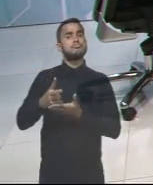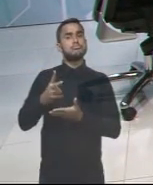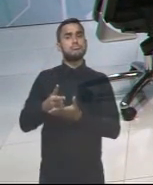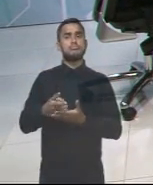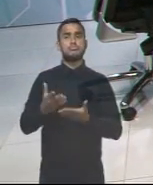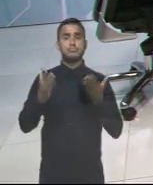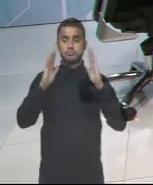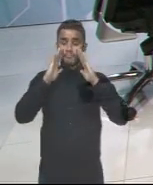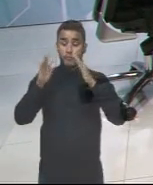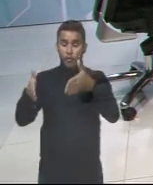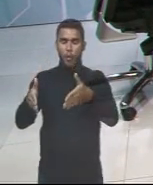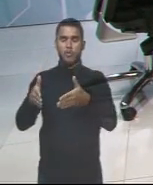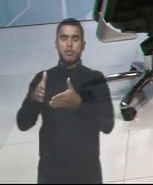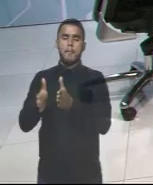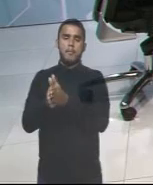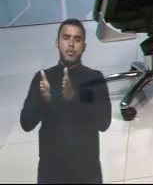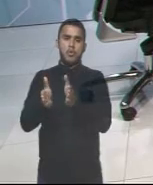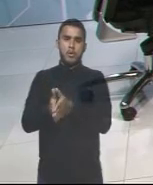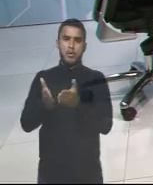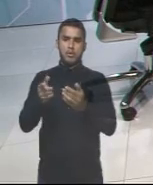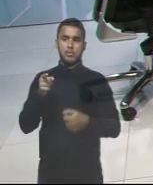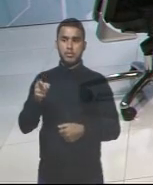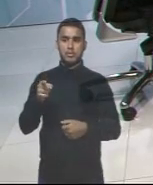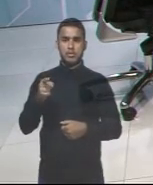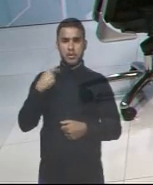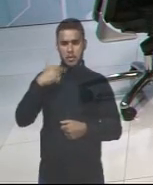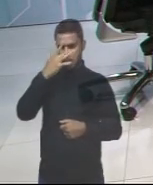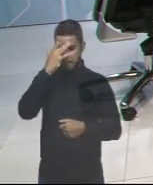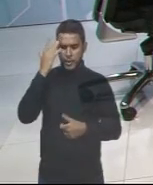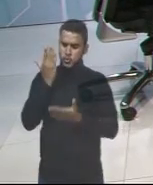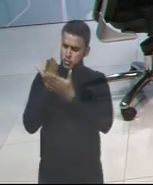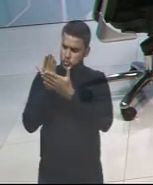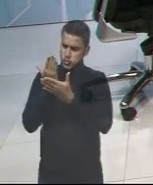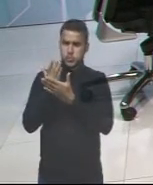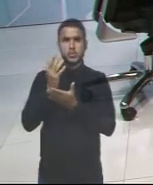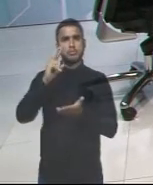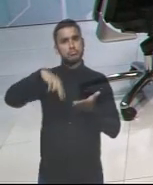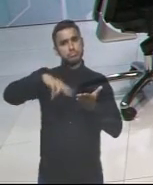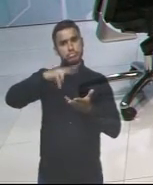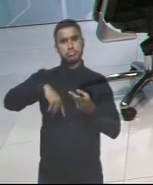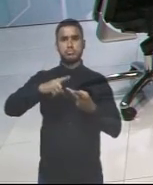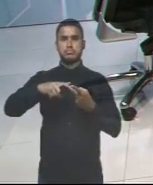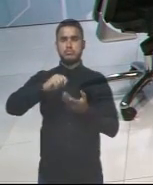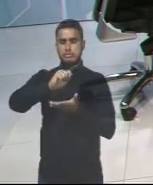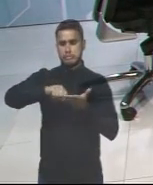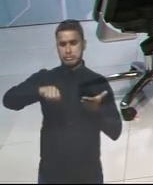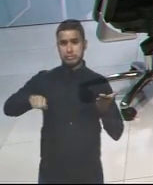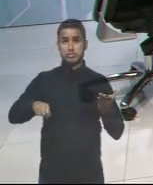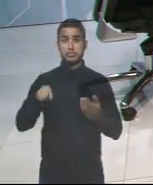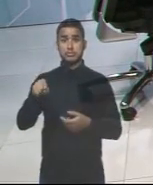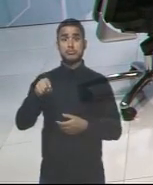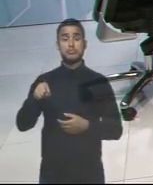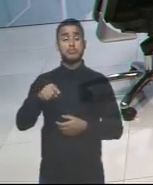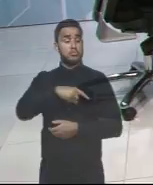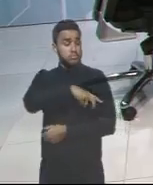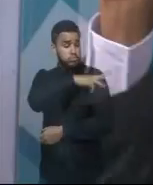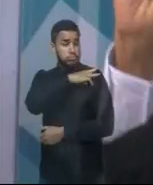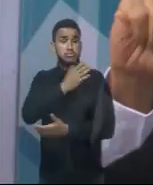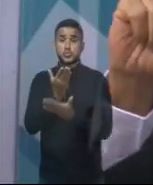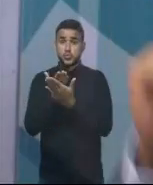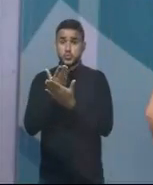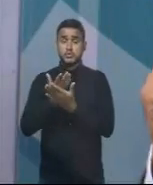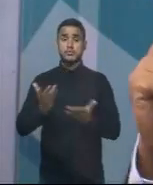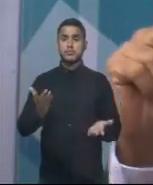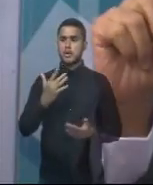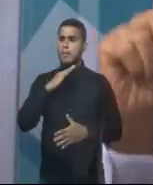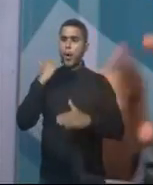a favor dos pobres, que passaram a ser menos analfabetos, que passaram a ter mais anos de escolaridade, que passaram a ter uma mortalidade infantil menor,